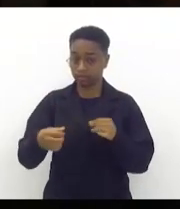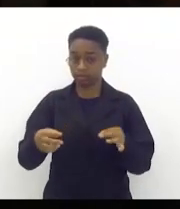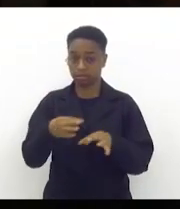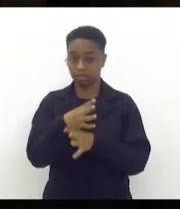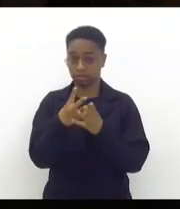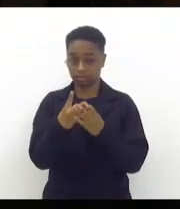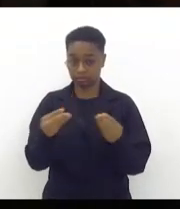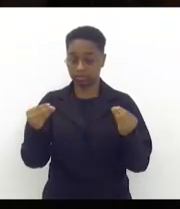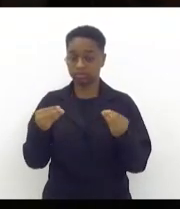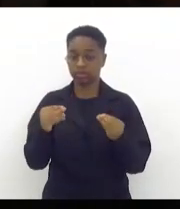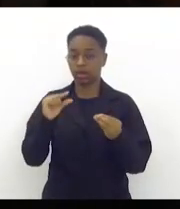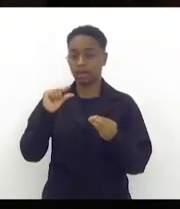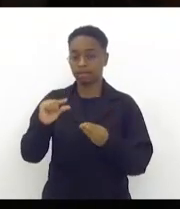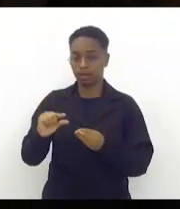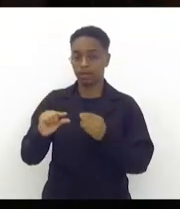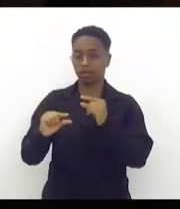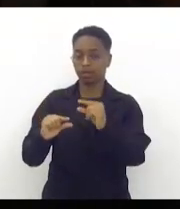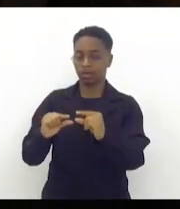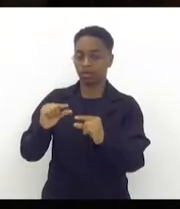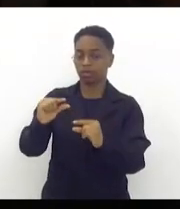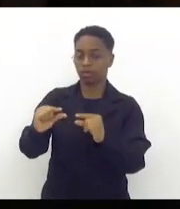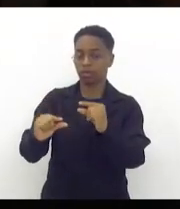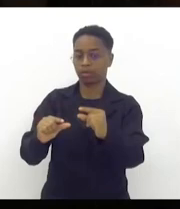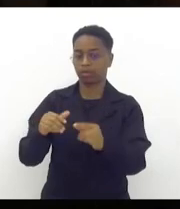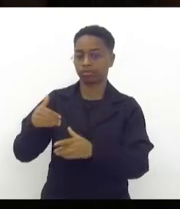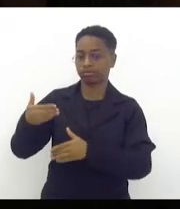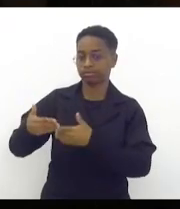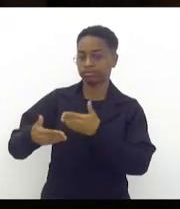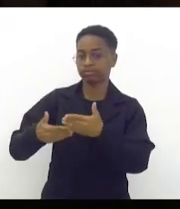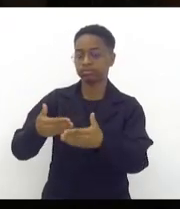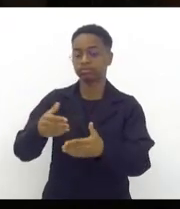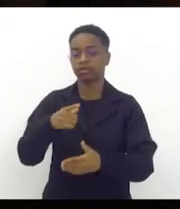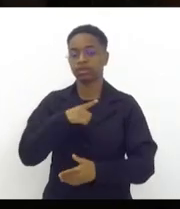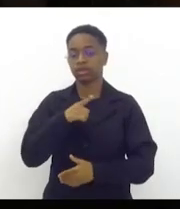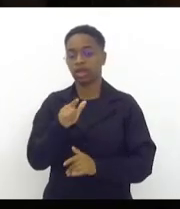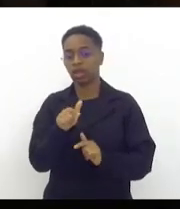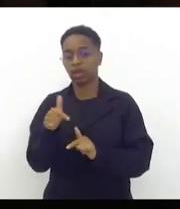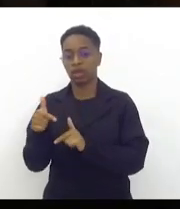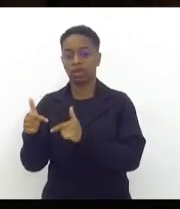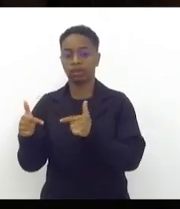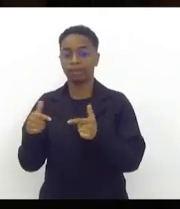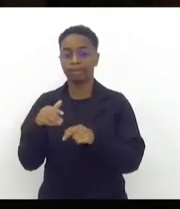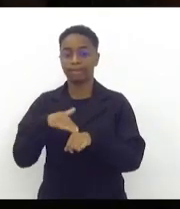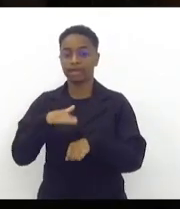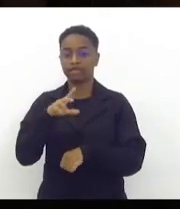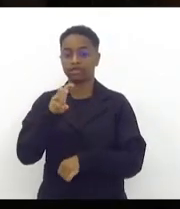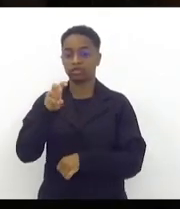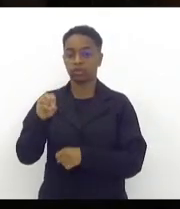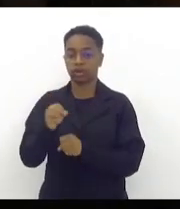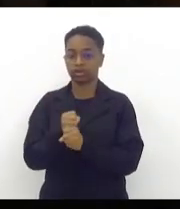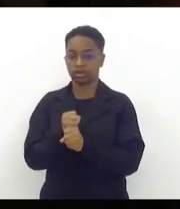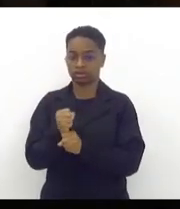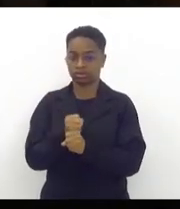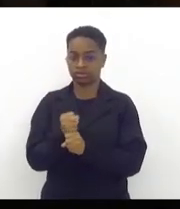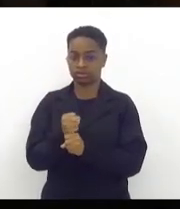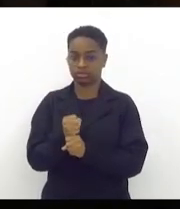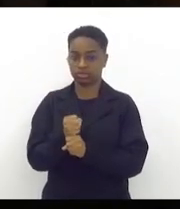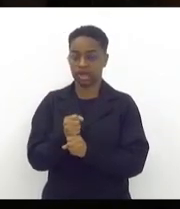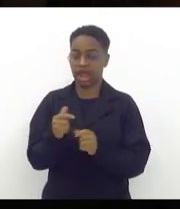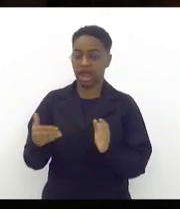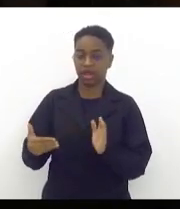aí, paulatinamente, você vai levar outros 50 anos para o